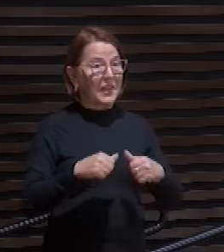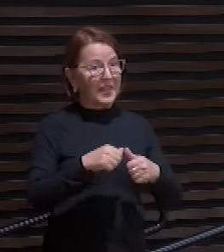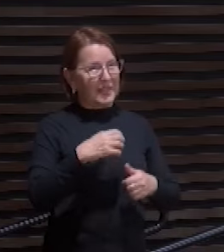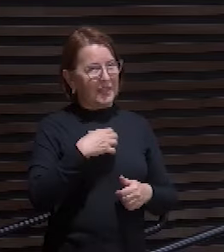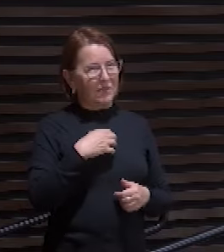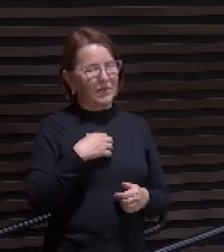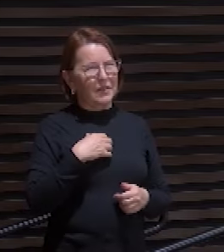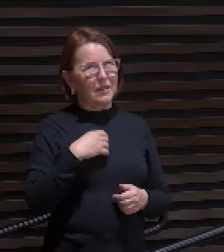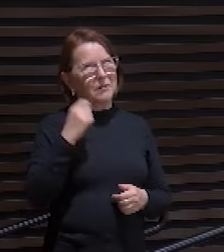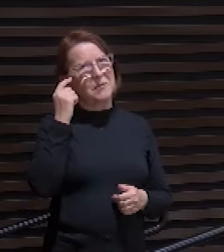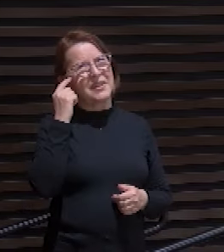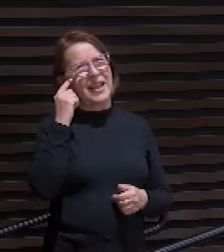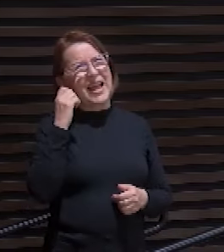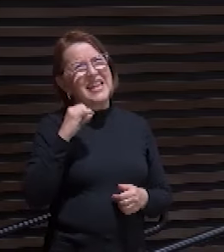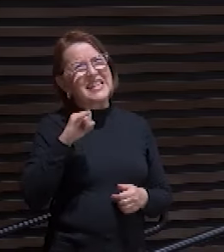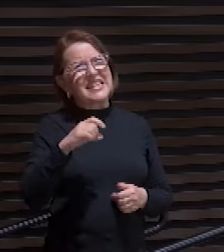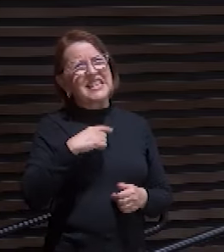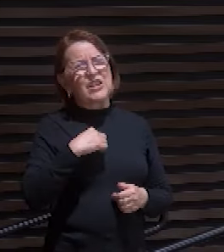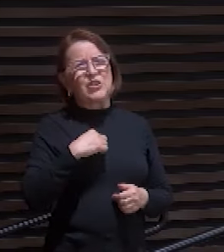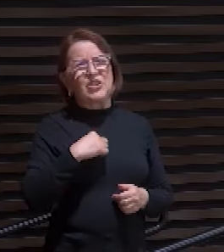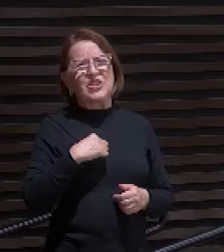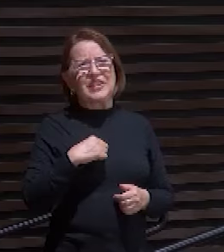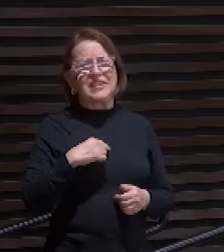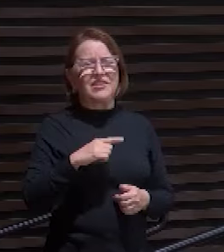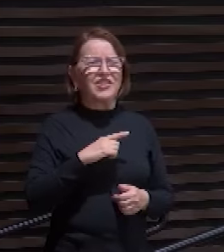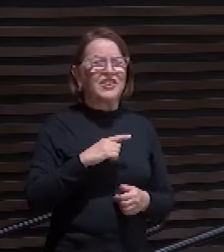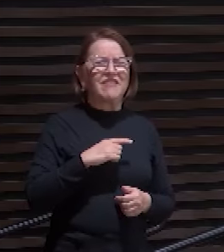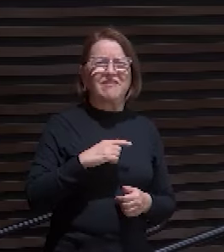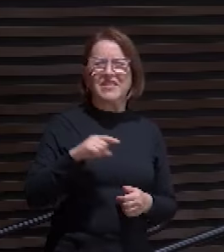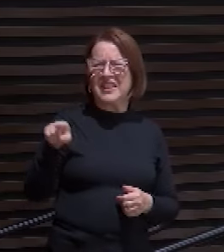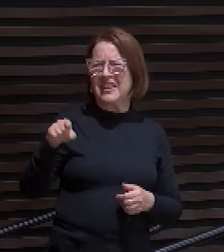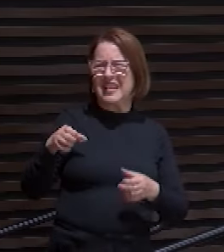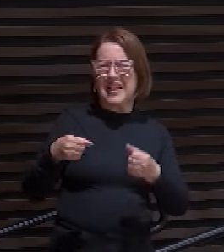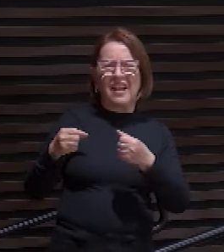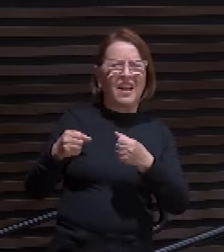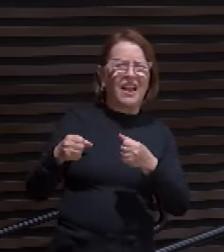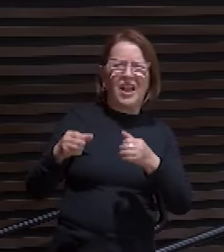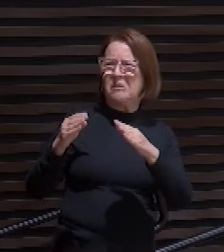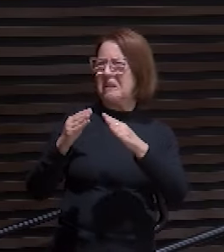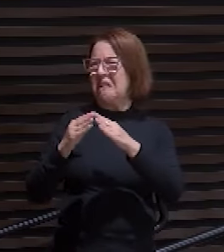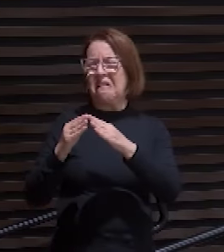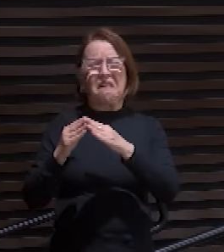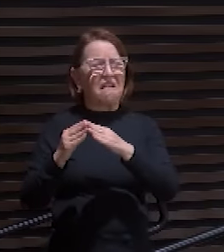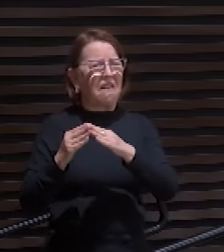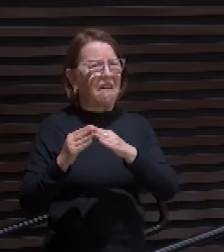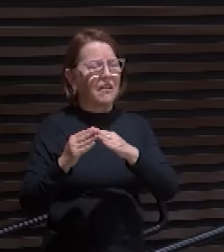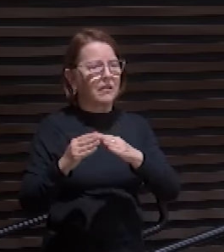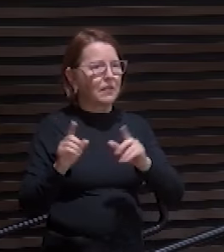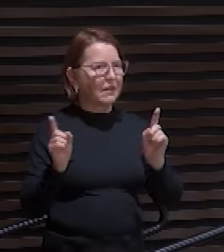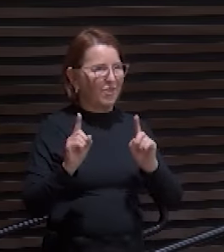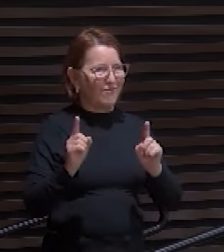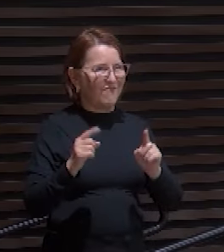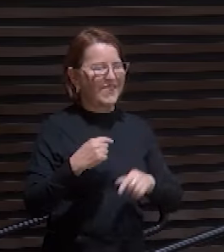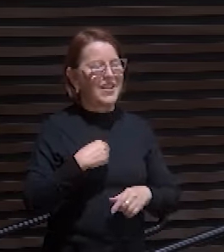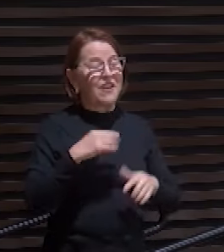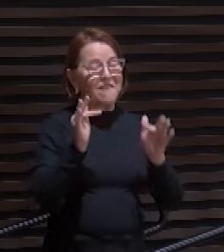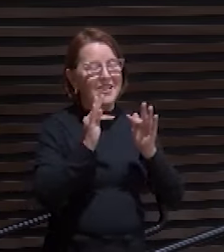coisa, eu vou ser feliz. Não, eu sou feliz em Jesus. nesse cântico que nós cantamos